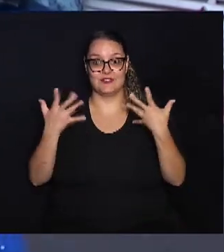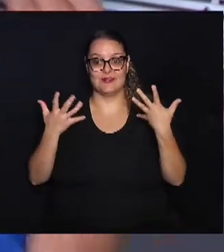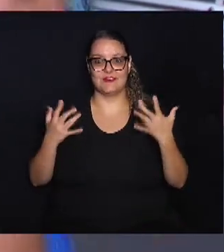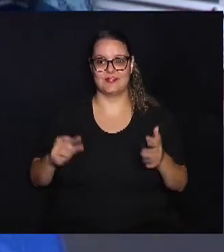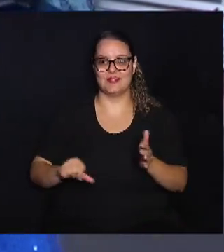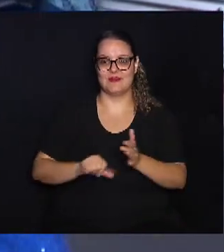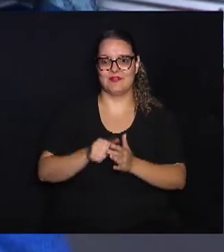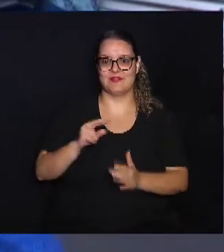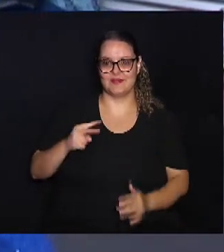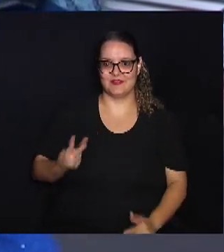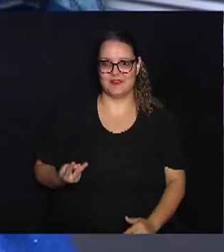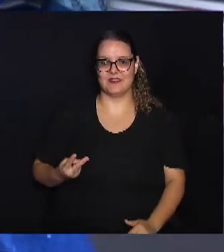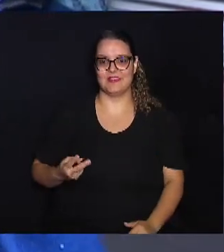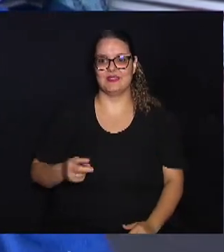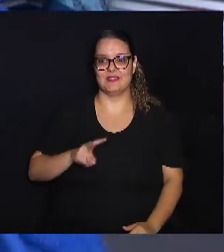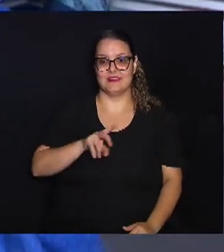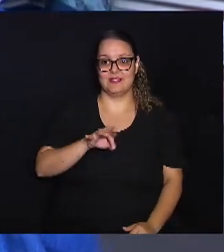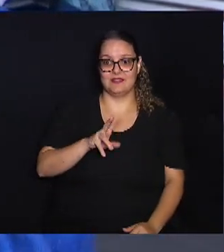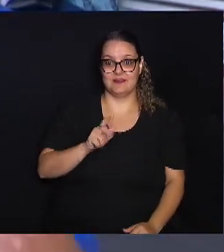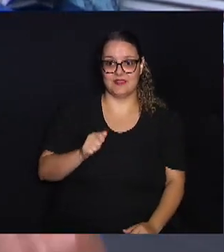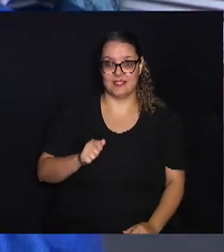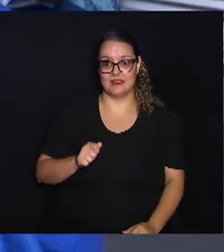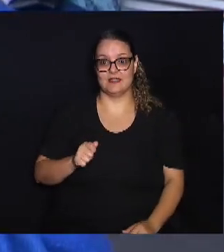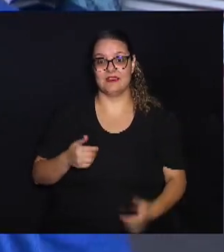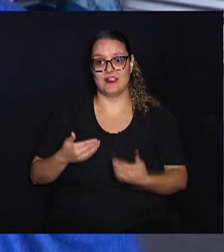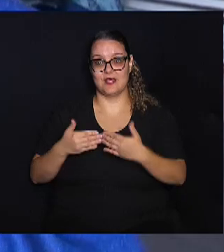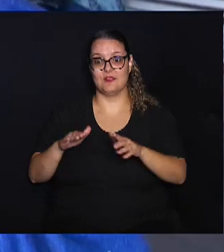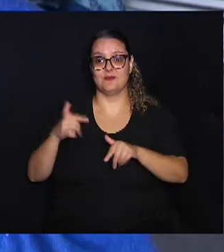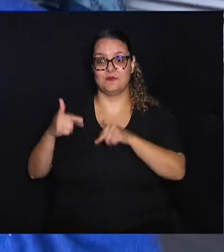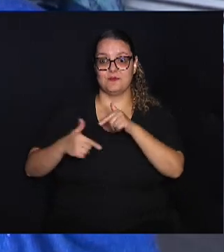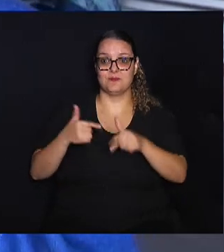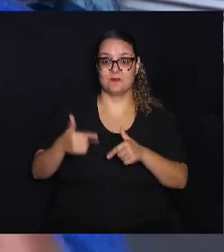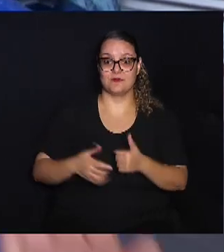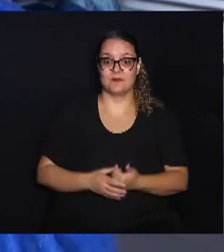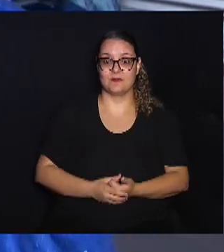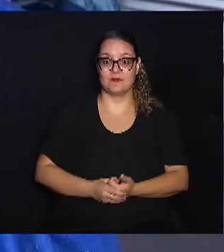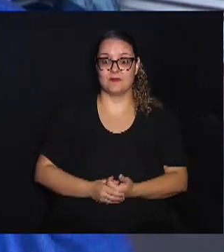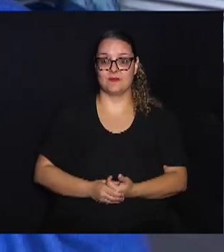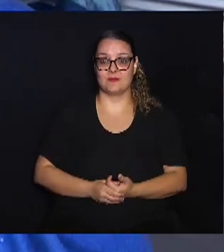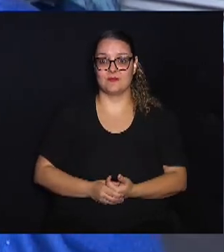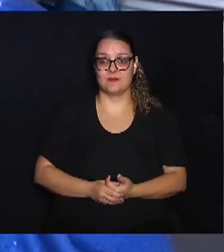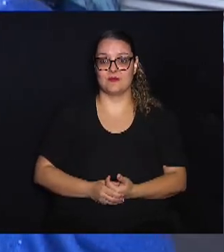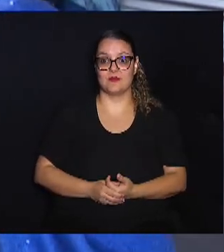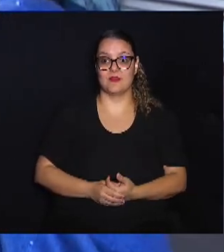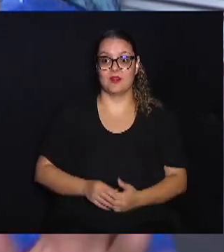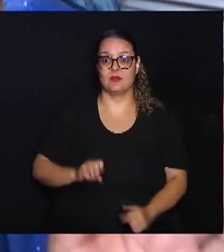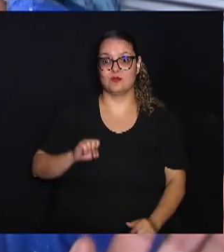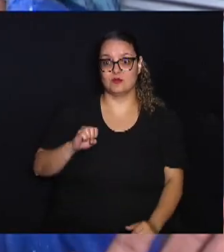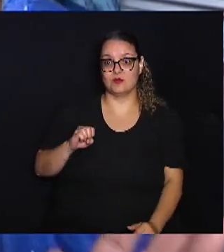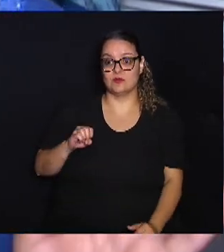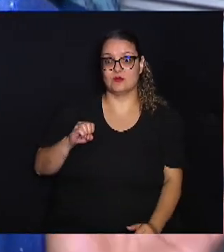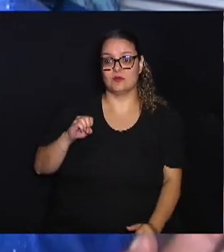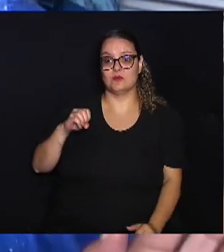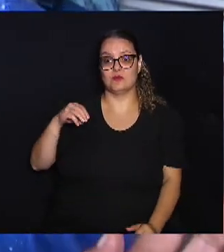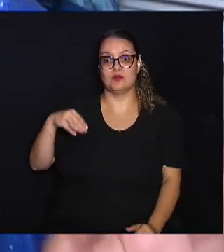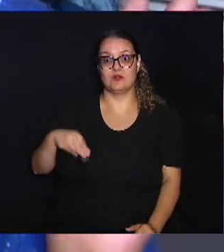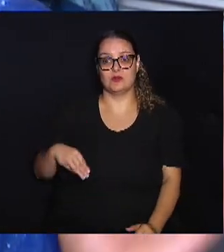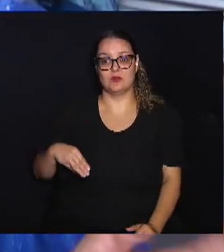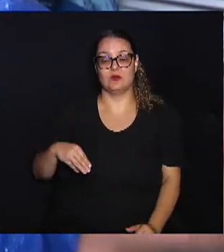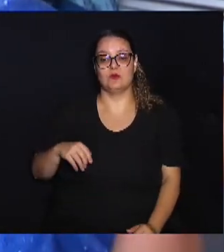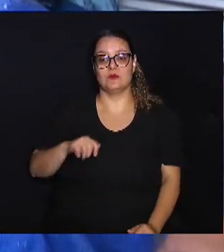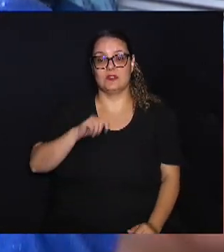primeira vez tanto na virada e estreando um trabalho que é o Sou das Águas, que está sendo possível